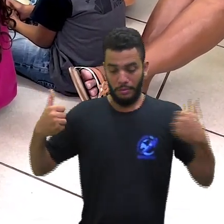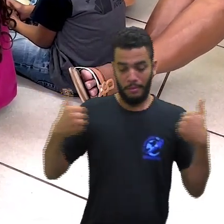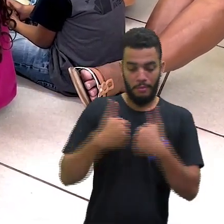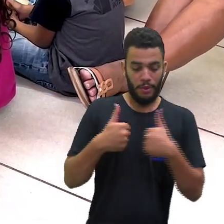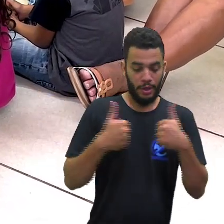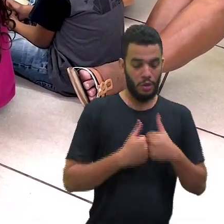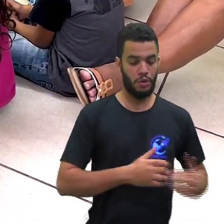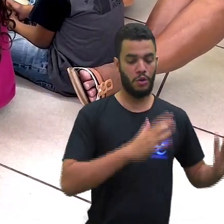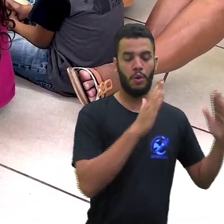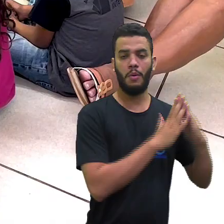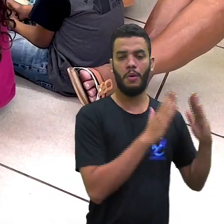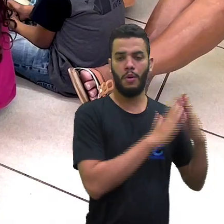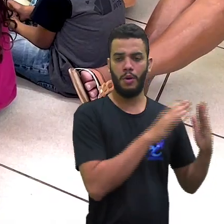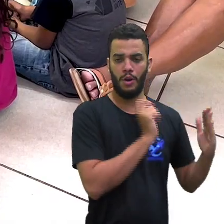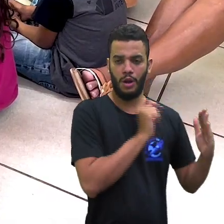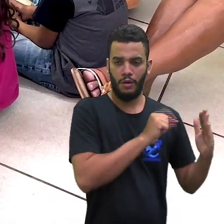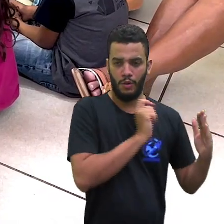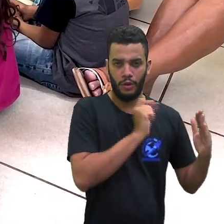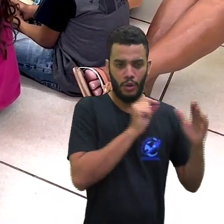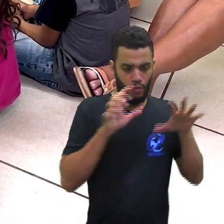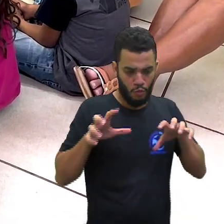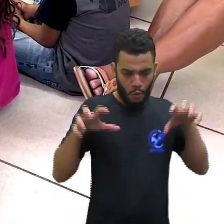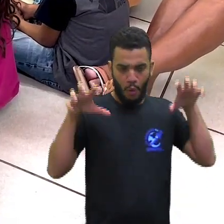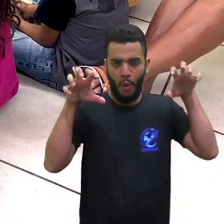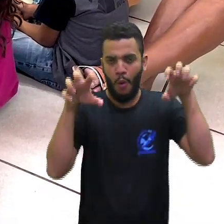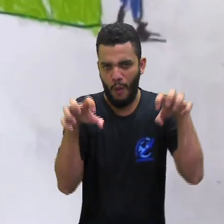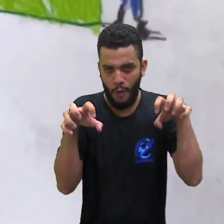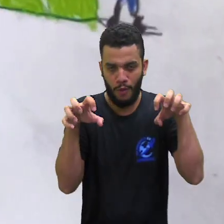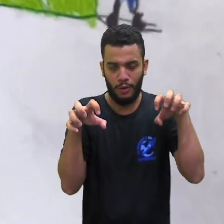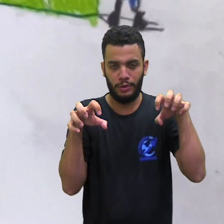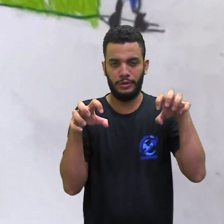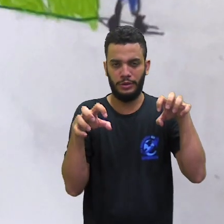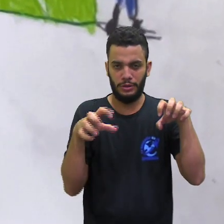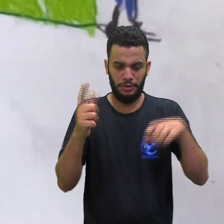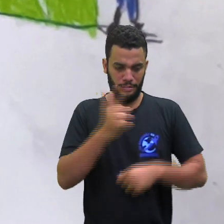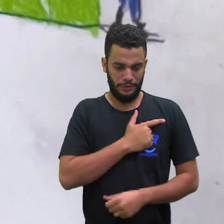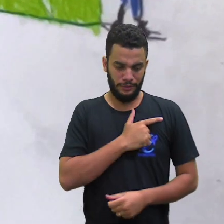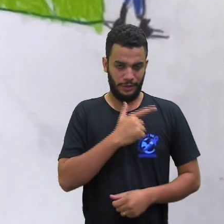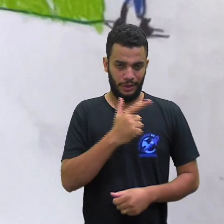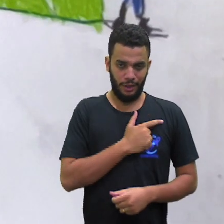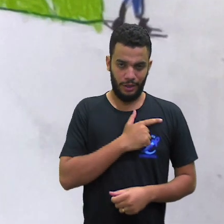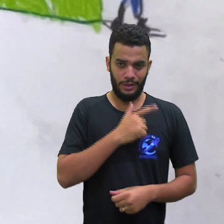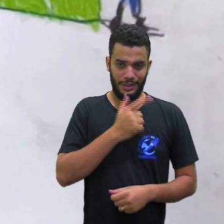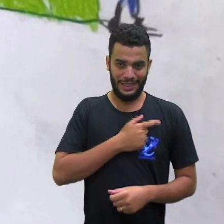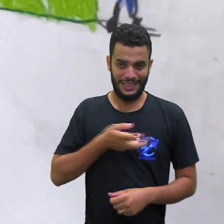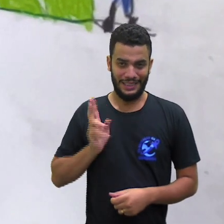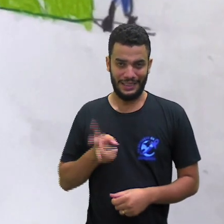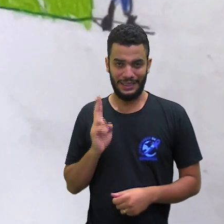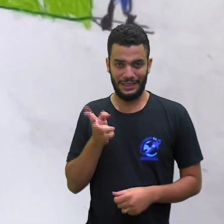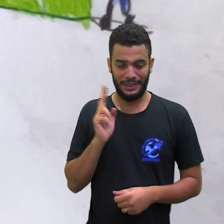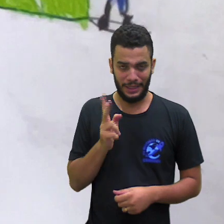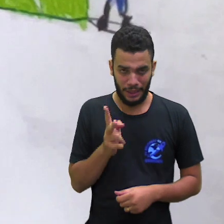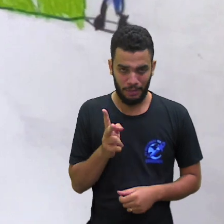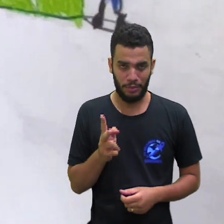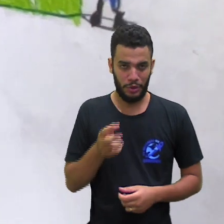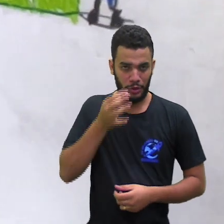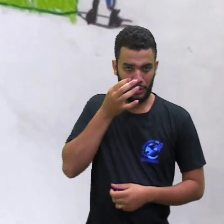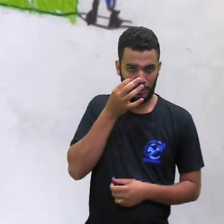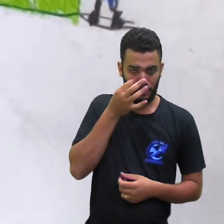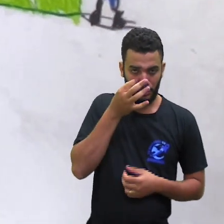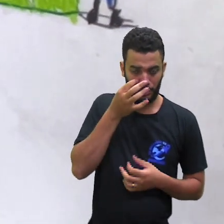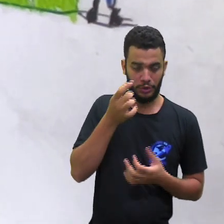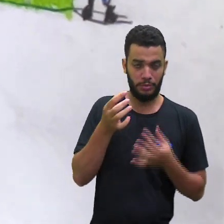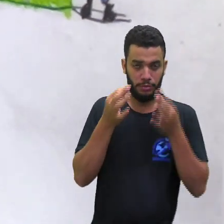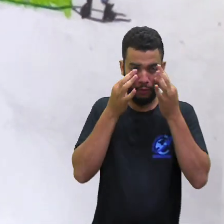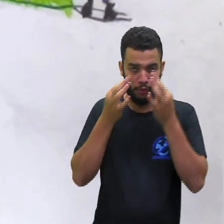sempre ficava olhando Bela durante a colheita. Olha aqui a Bela e aqui a